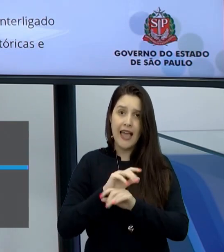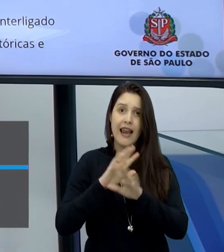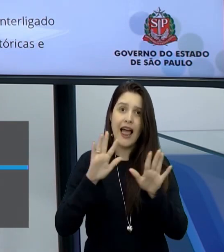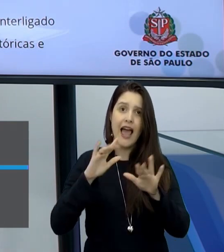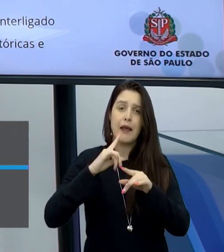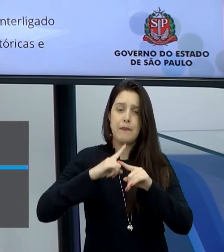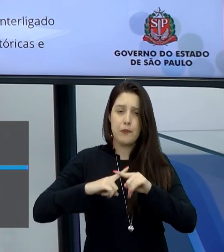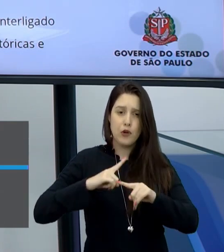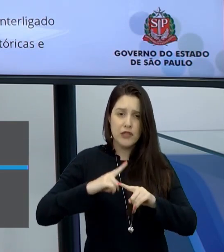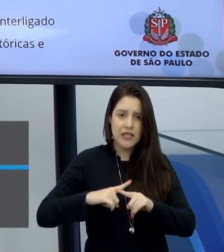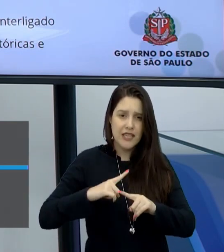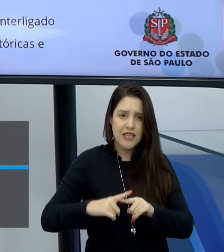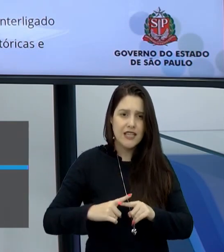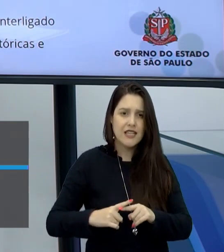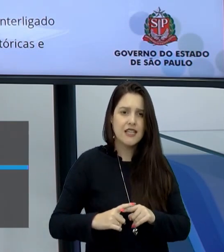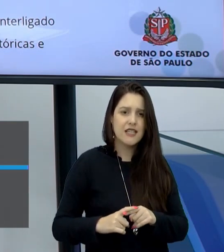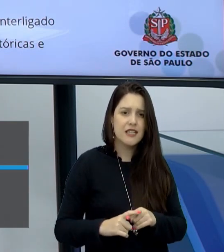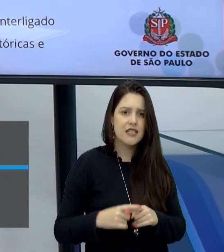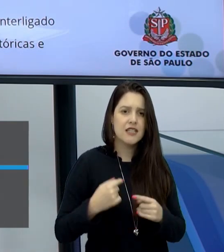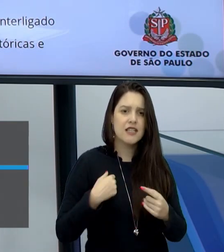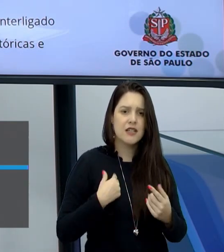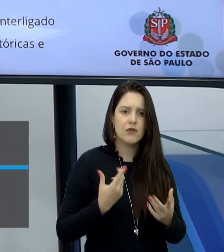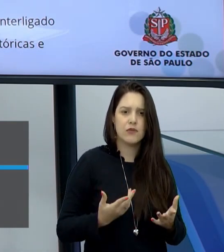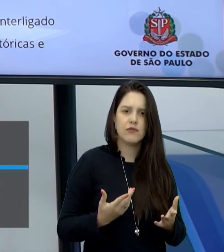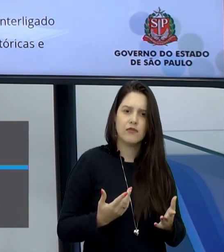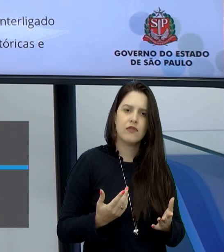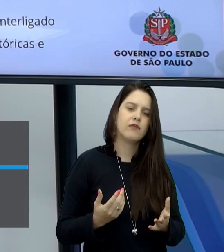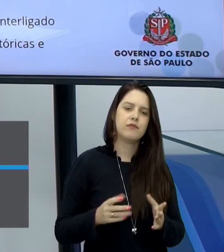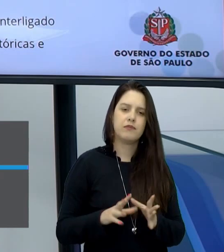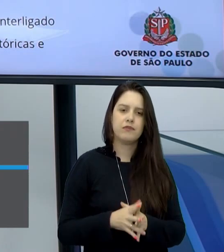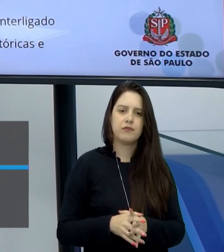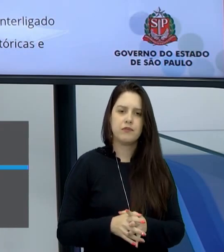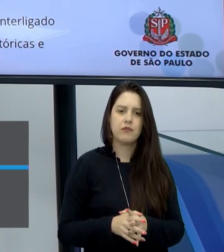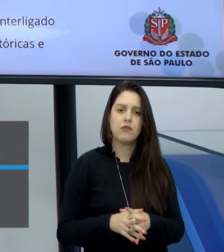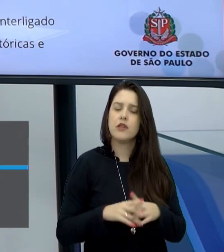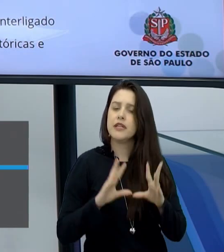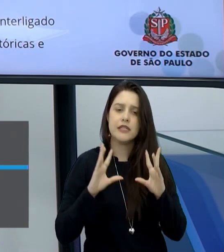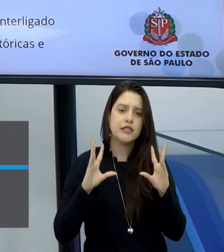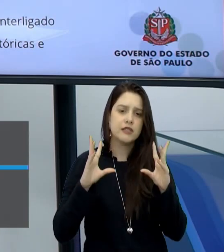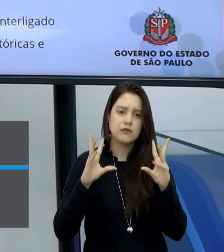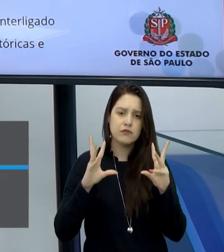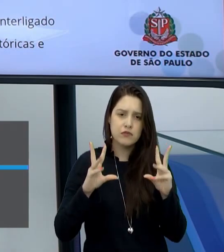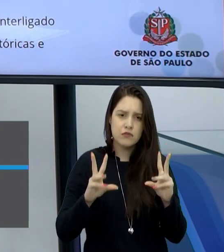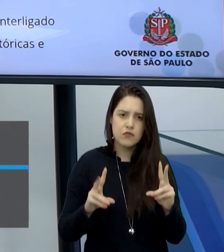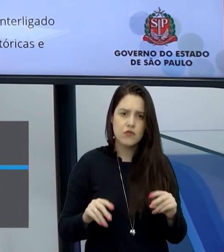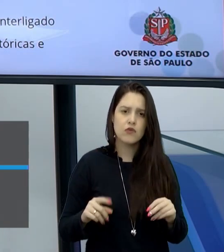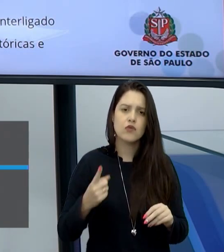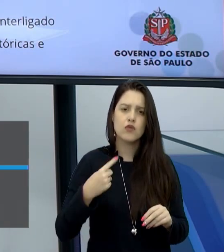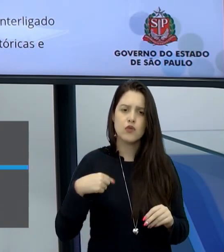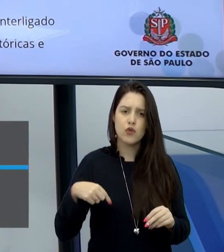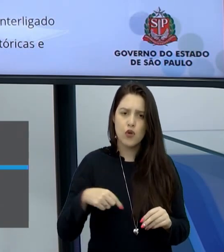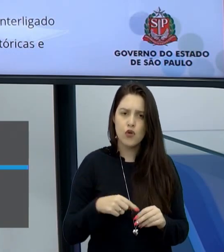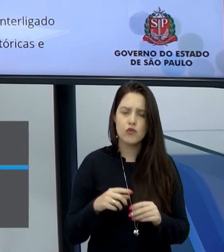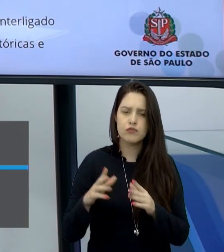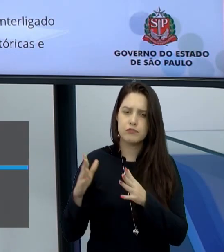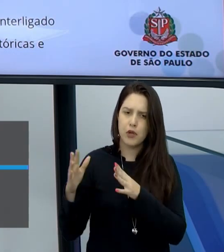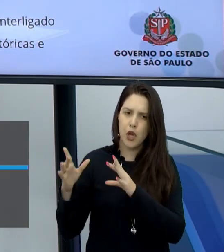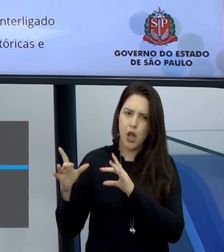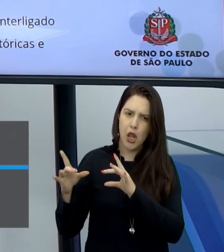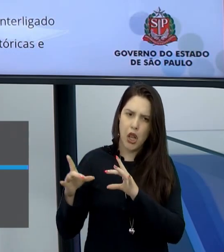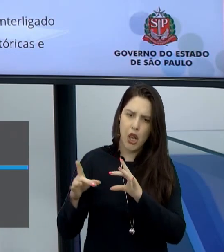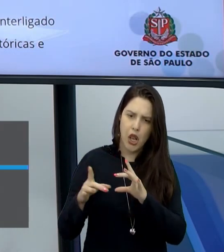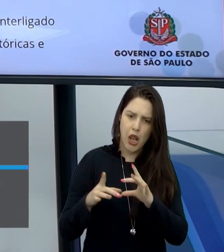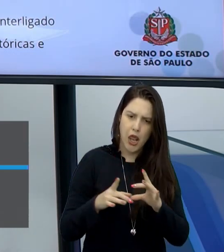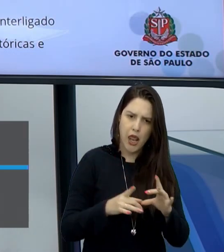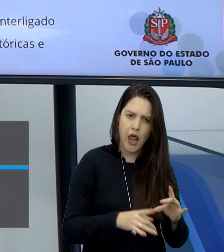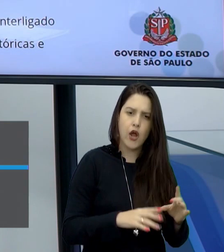quê? Porque no Brasil nós tivemos a miscigenação. Isso tudo foi pauta do nosso curso, a gente falou isso o tempo